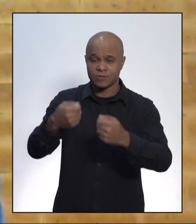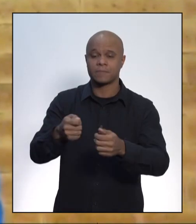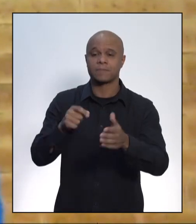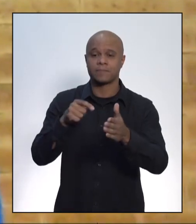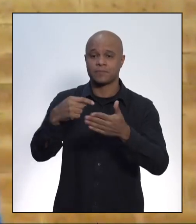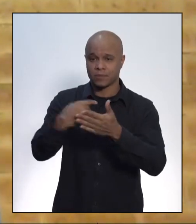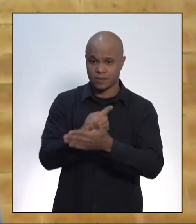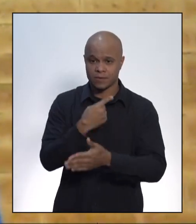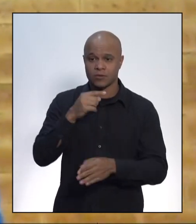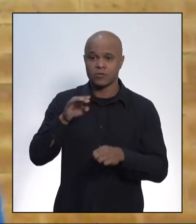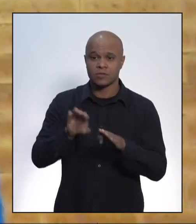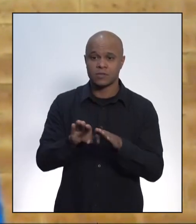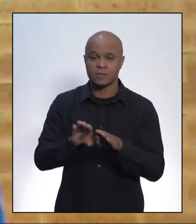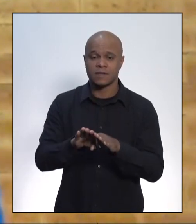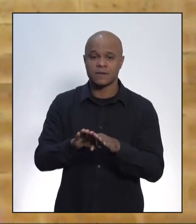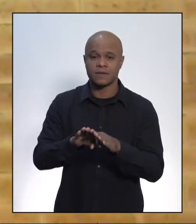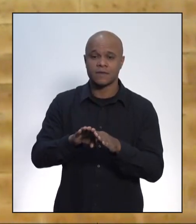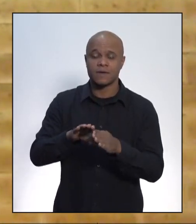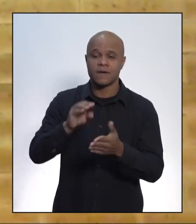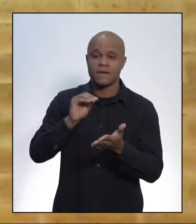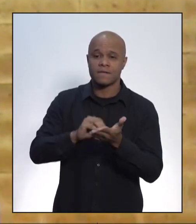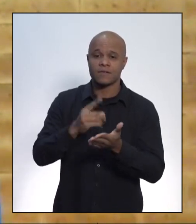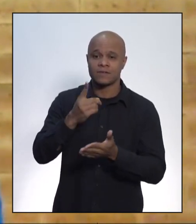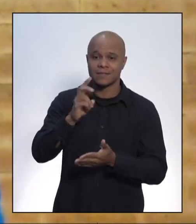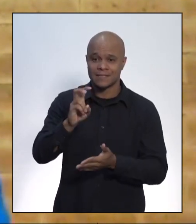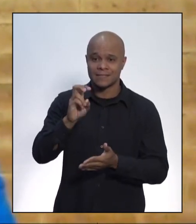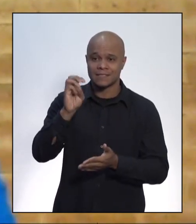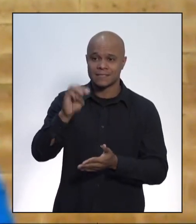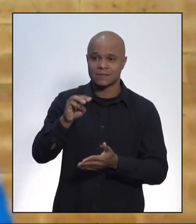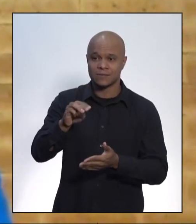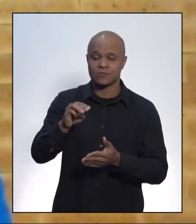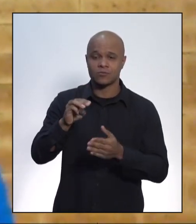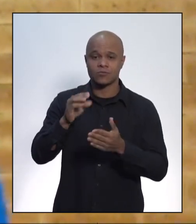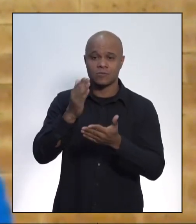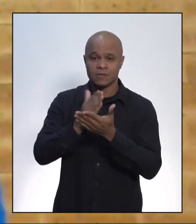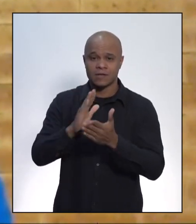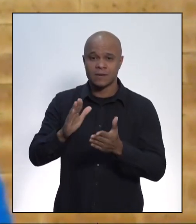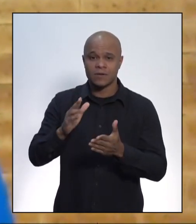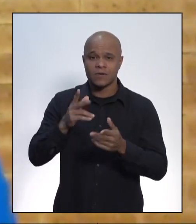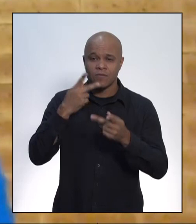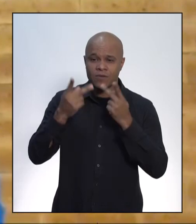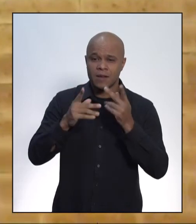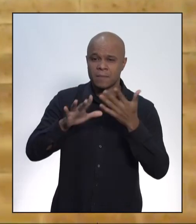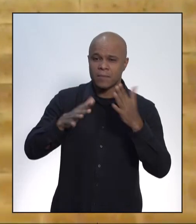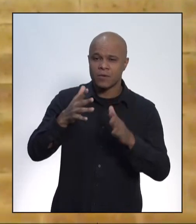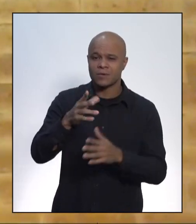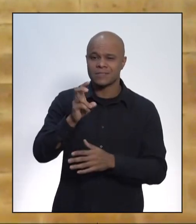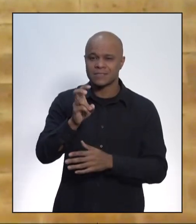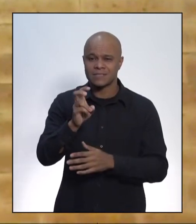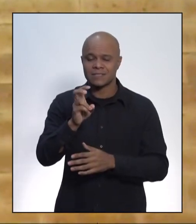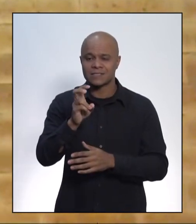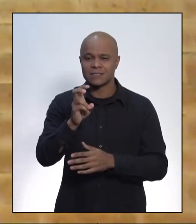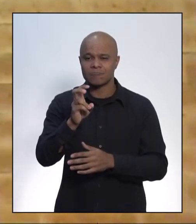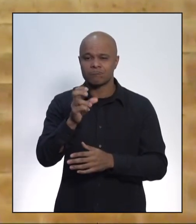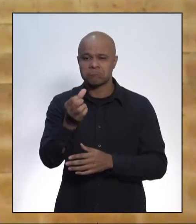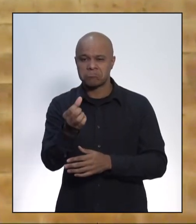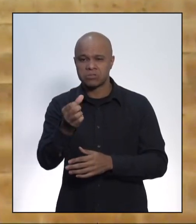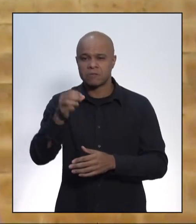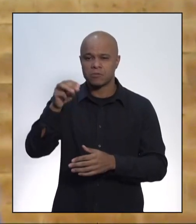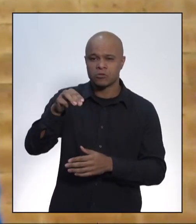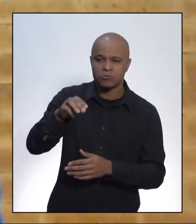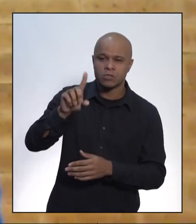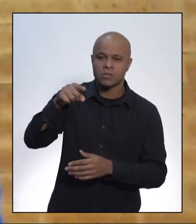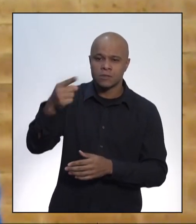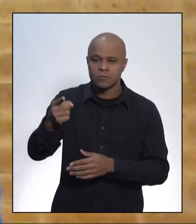vocês. A gente falta aqui 15 minutinhos para o fim. Eu vou falar mais 5, 6 minutinhos e aí eu vou abrir para as perguntas de vocês,